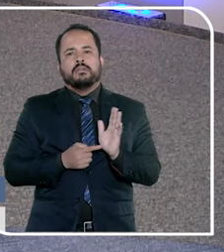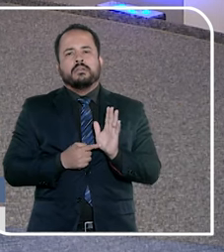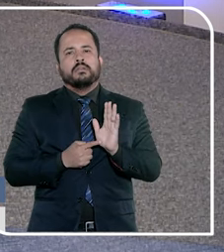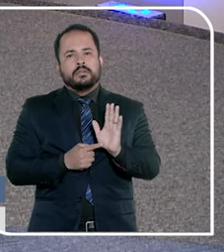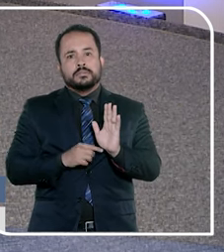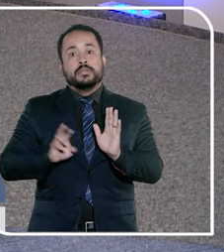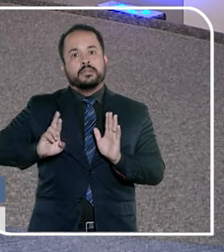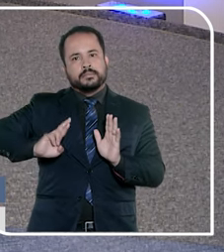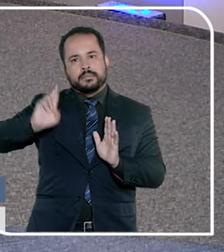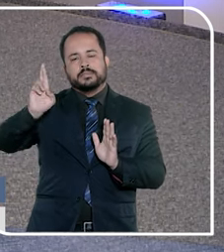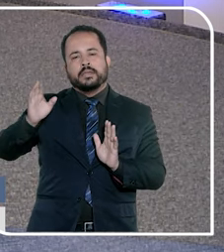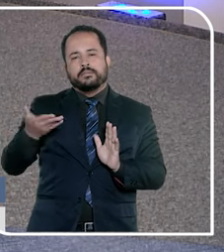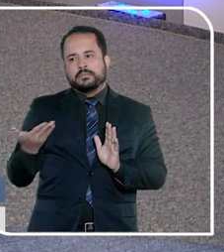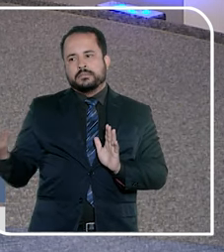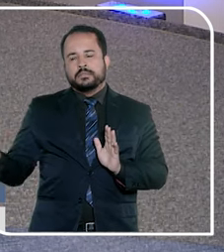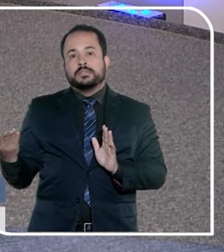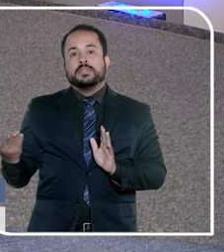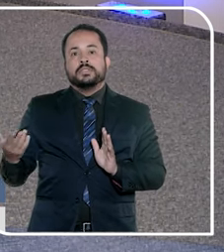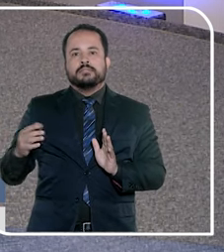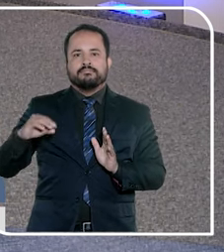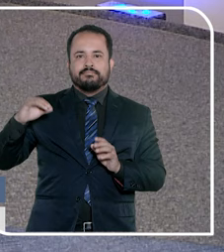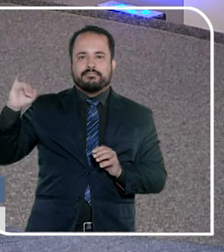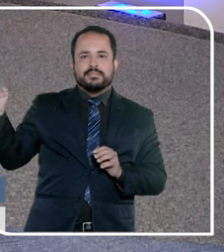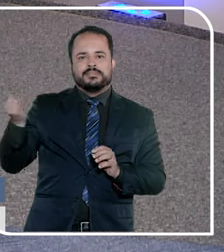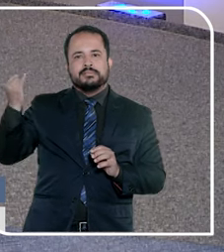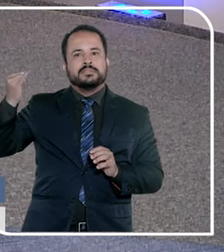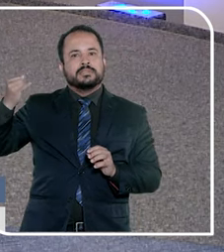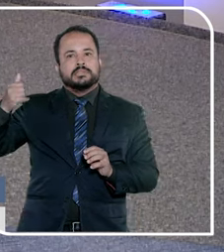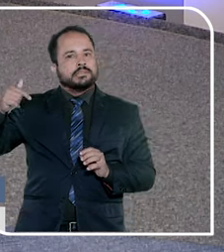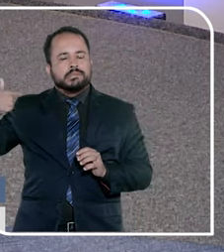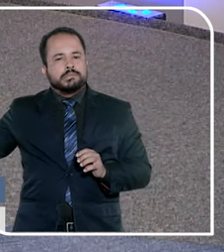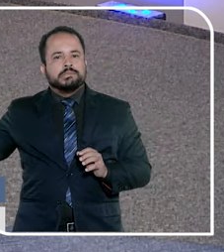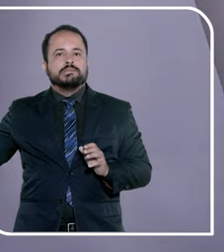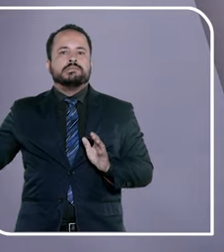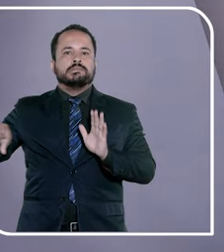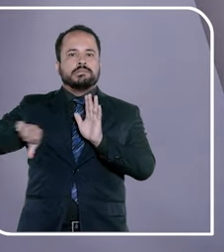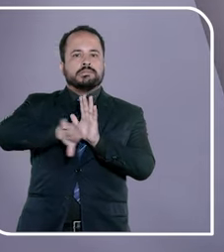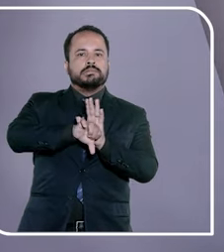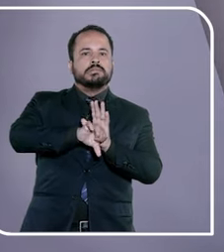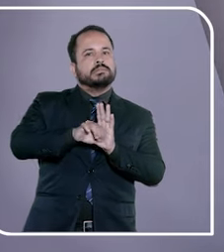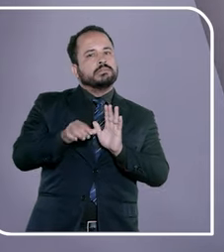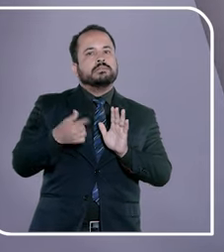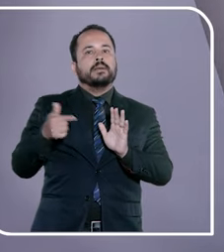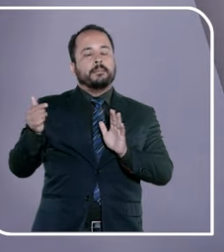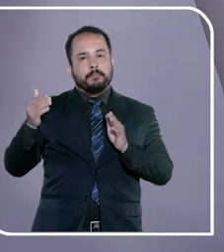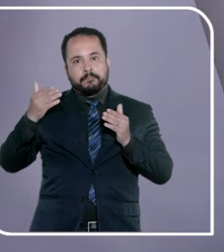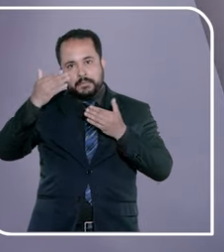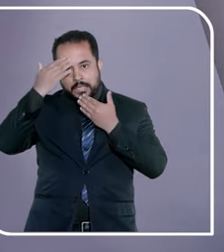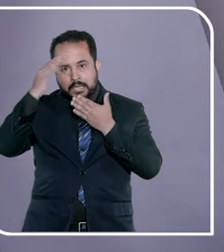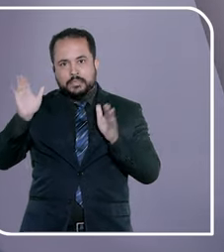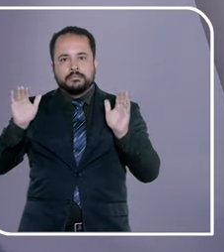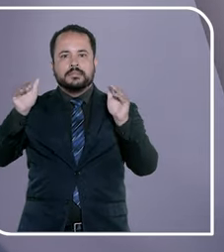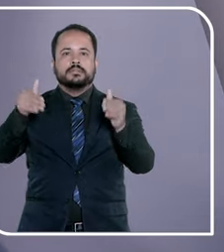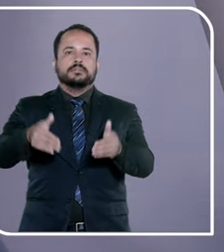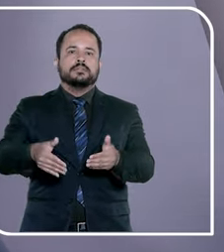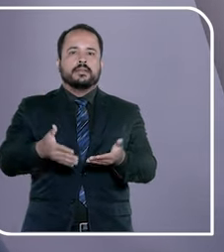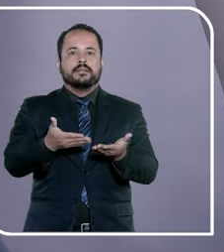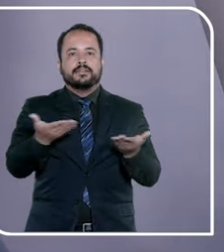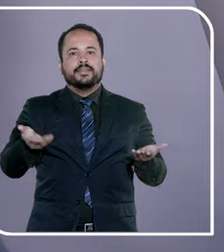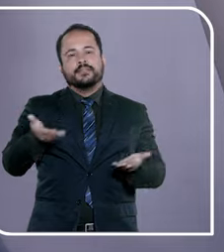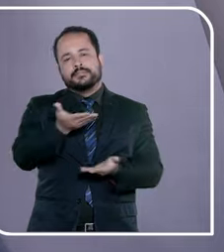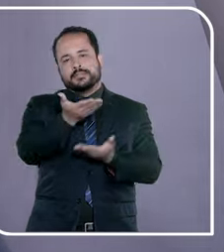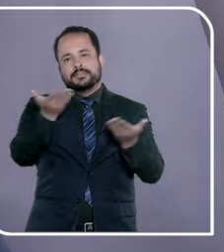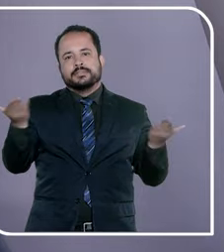ã o livro insignificância penal mais uma vez Muitíssimo obrigada pela participação e claro né a você que ficou com a gente até